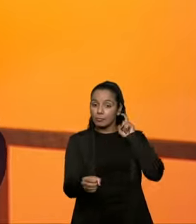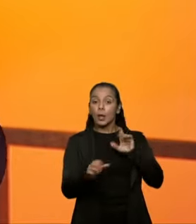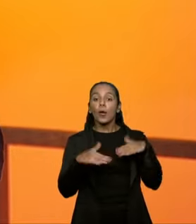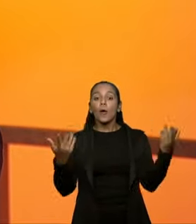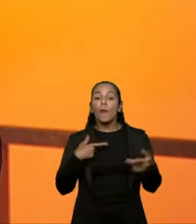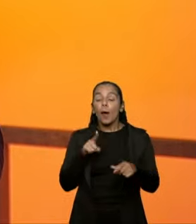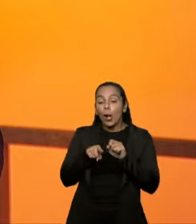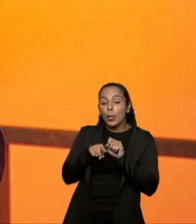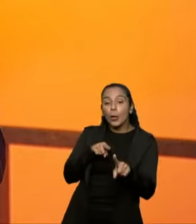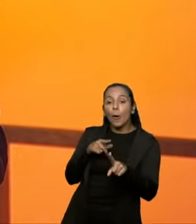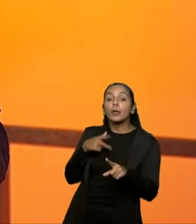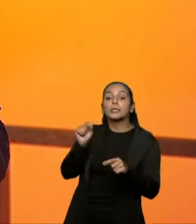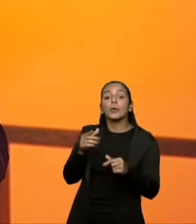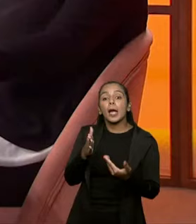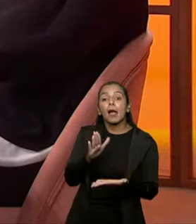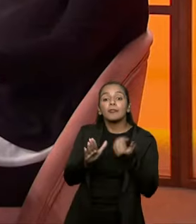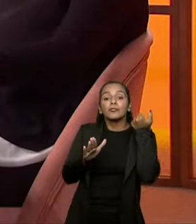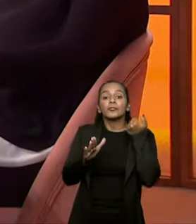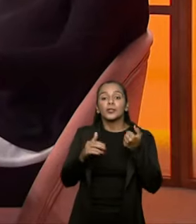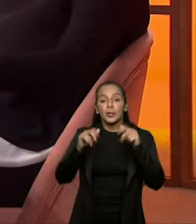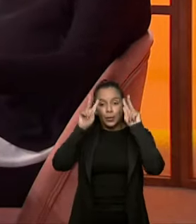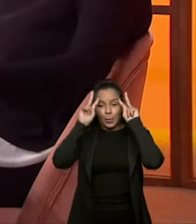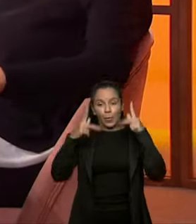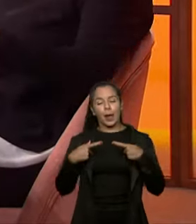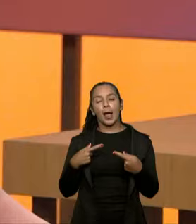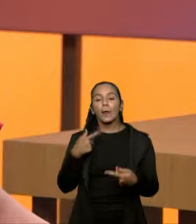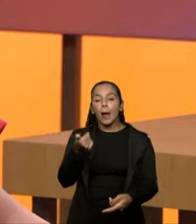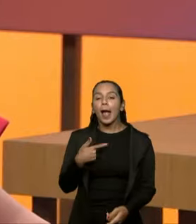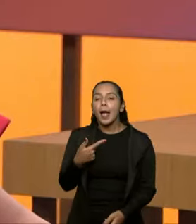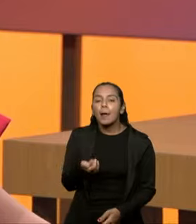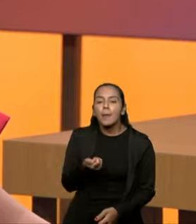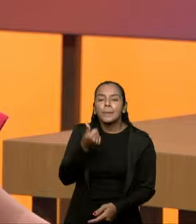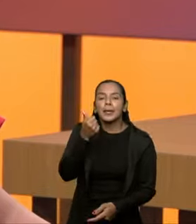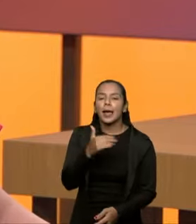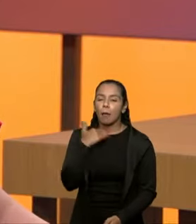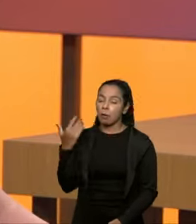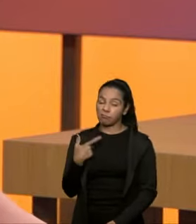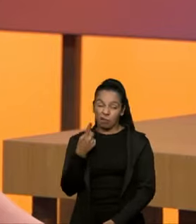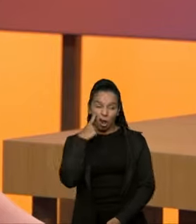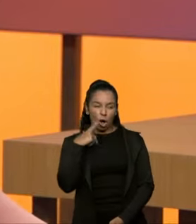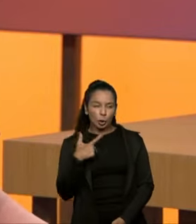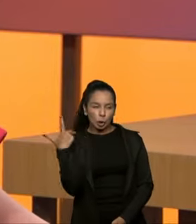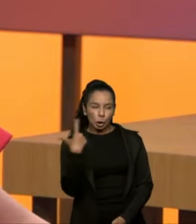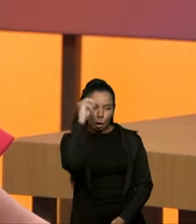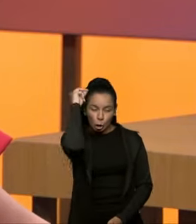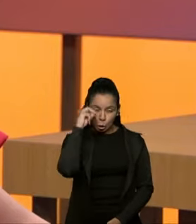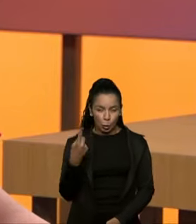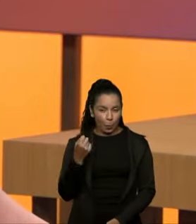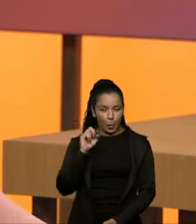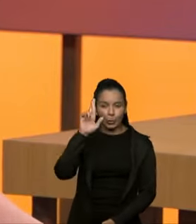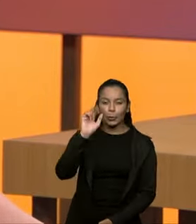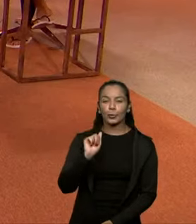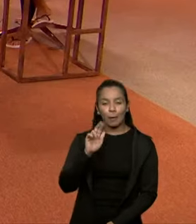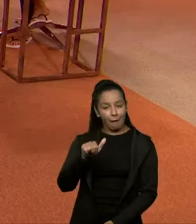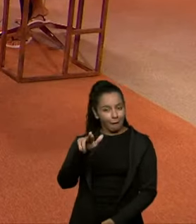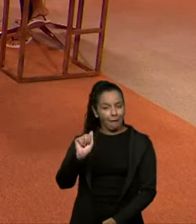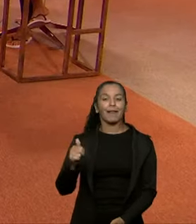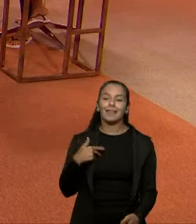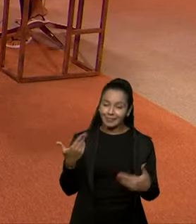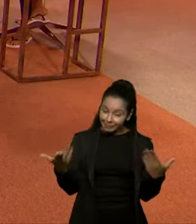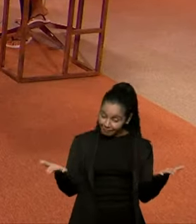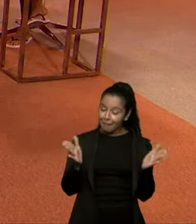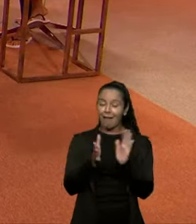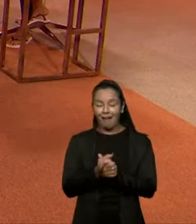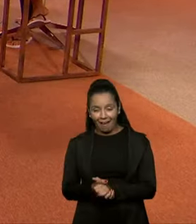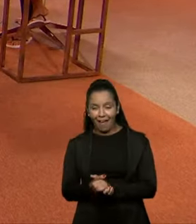você anula seu ego. É a pequena morte, olha, né? Olha! É a pequena morte. Chupa, doutora Ana Beatriz. Literalmente. Caraca!